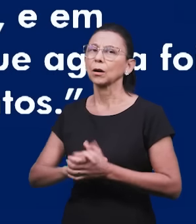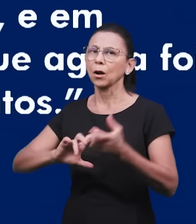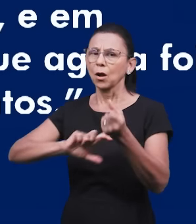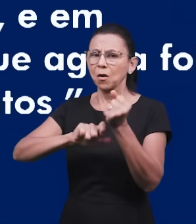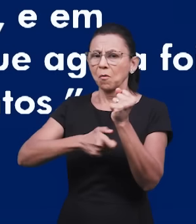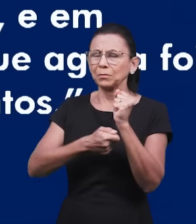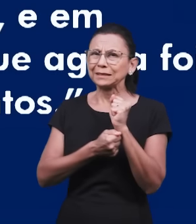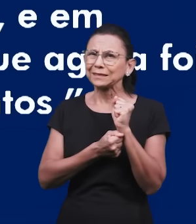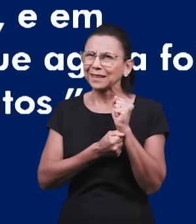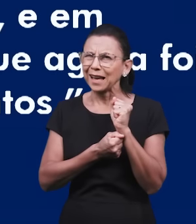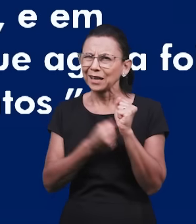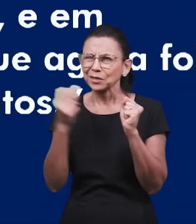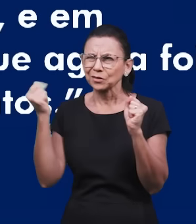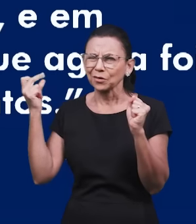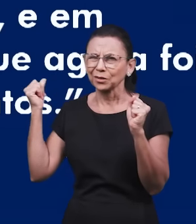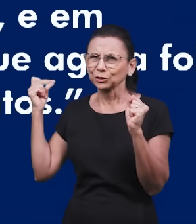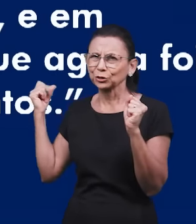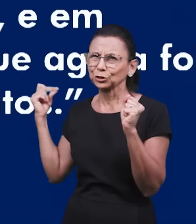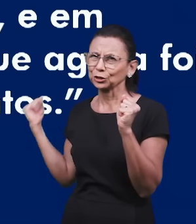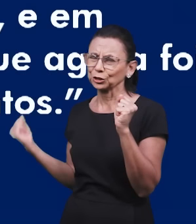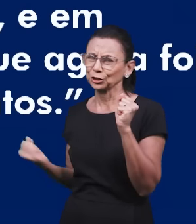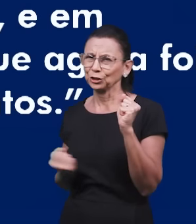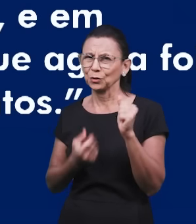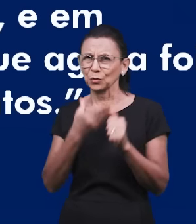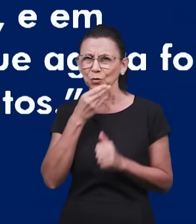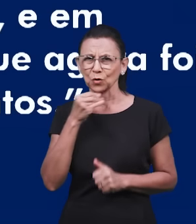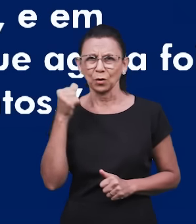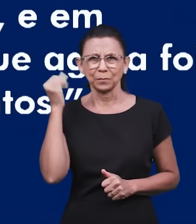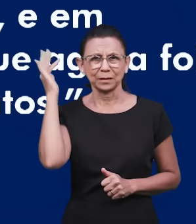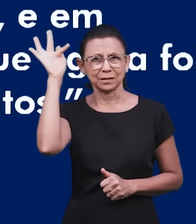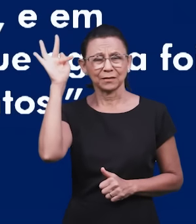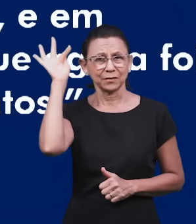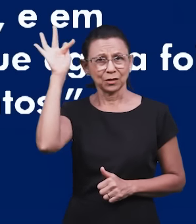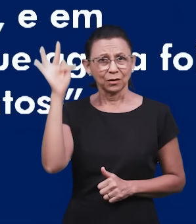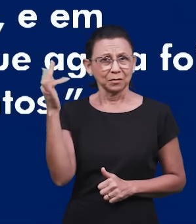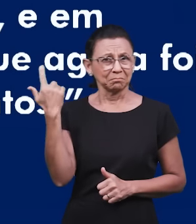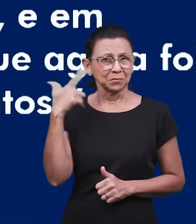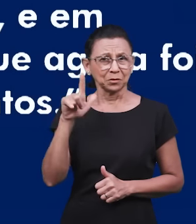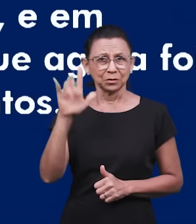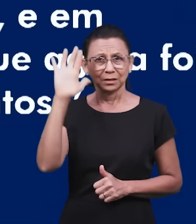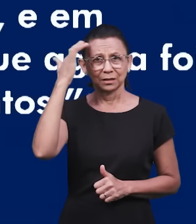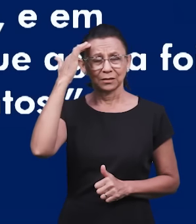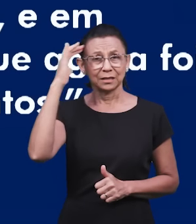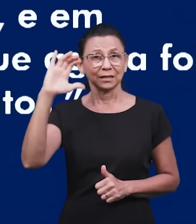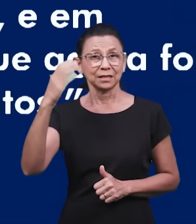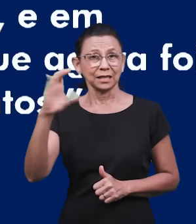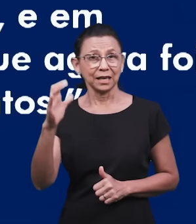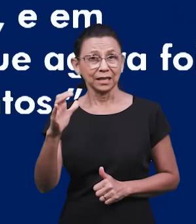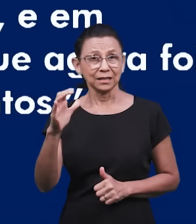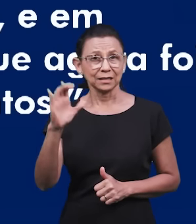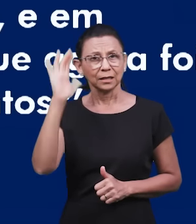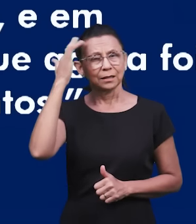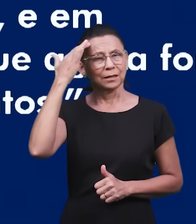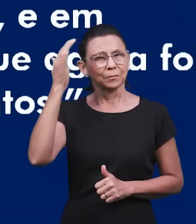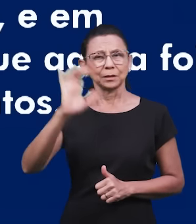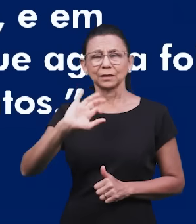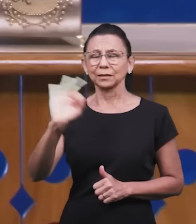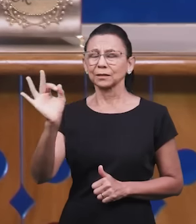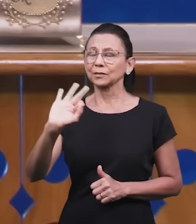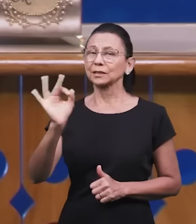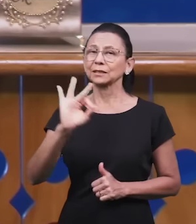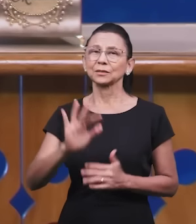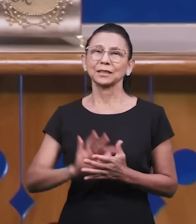seja, os filósofos não puderam alcançar isso, os teólogos não puderam alcançar isso, a ciência não pôde alcançar isso.